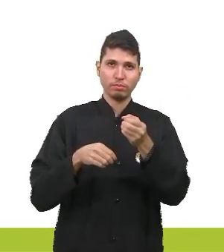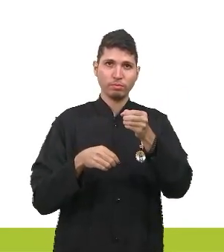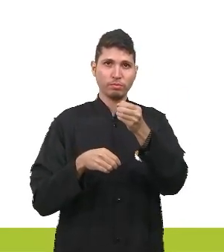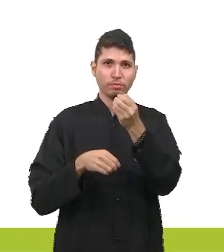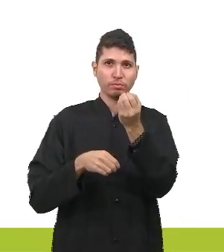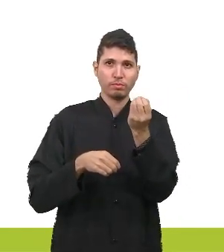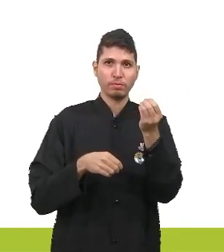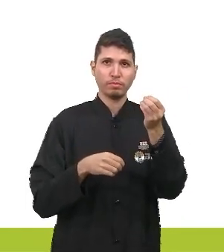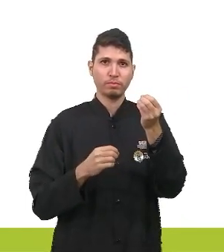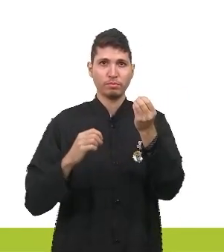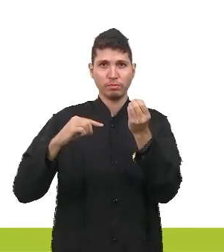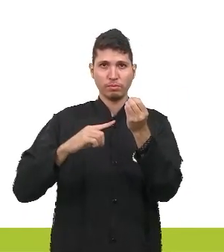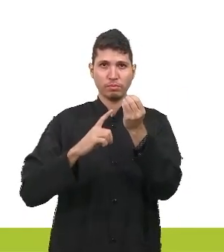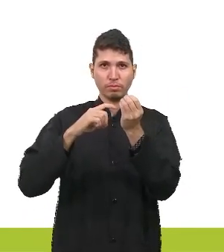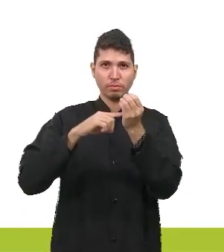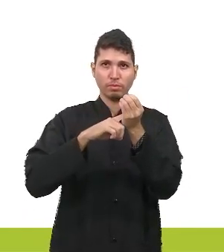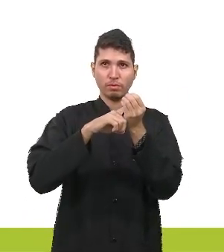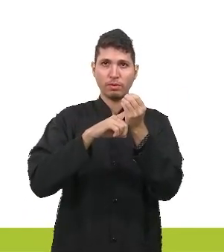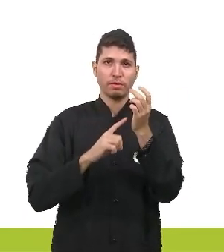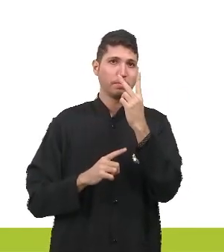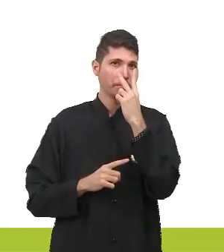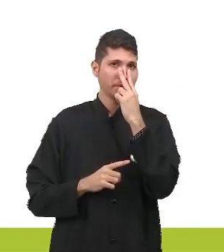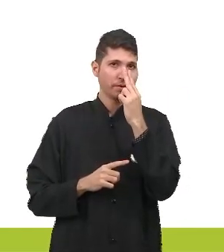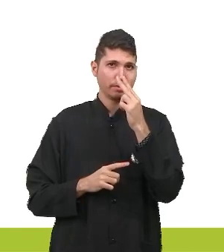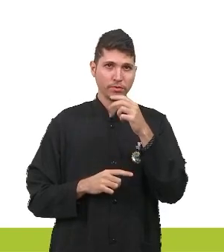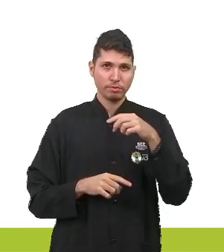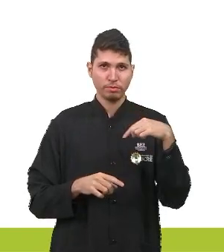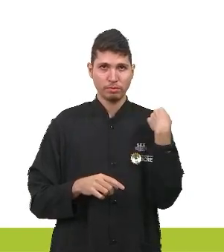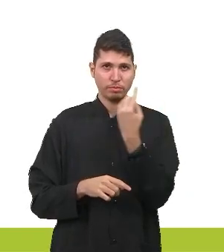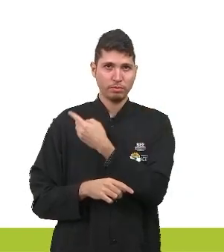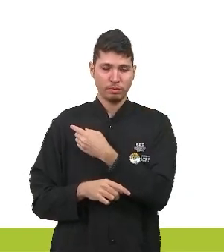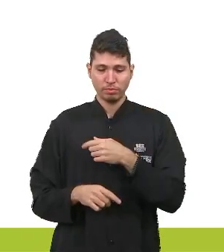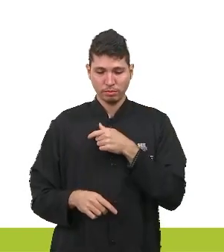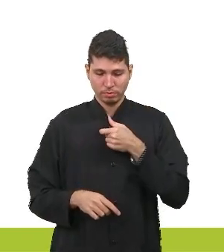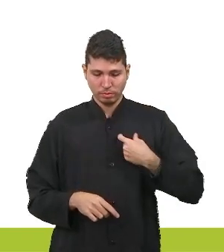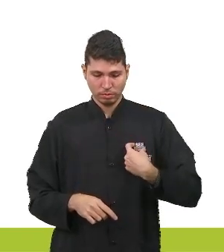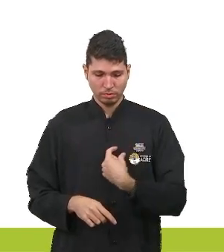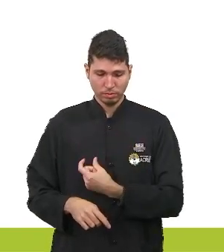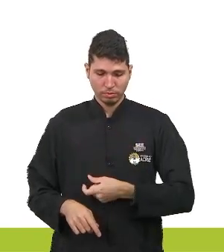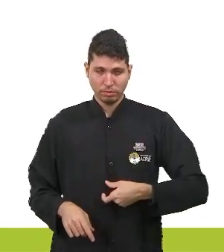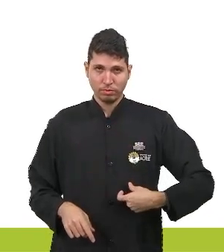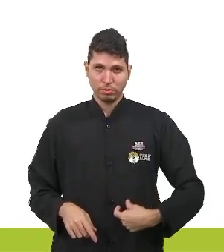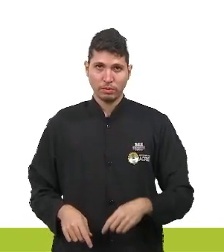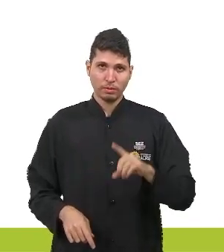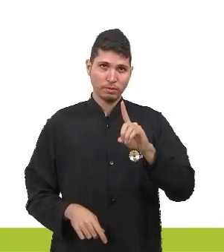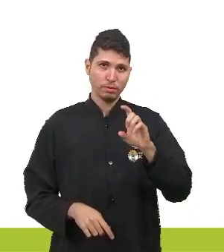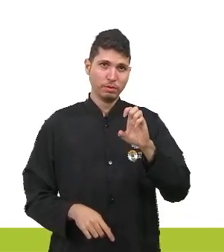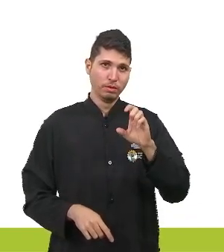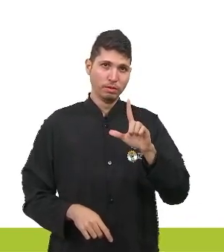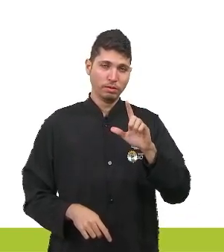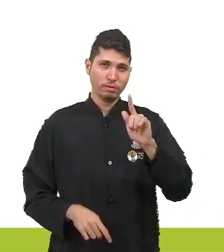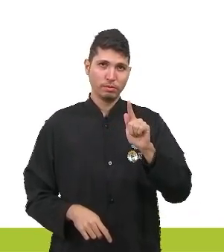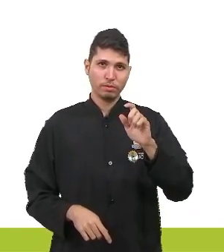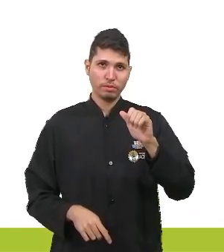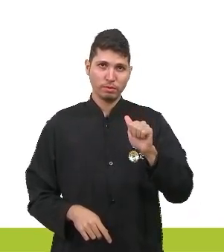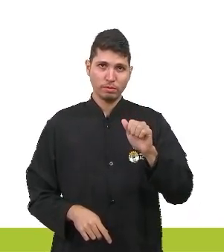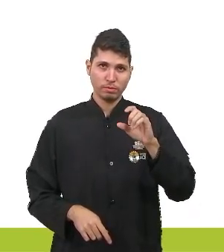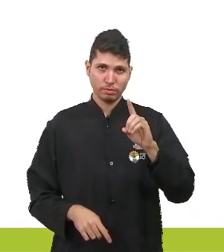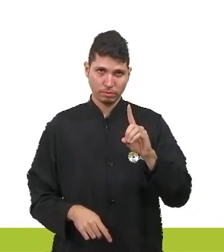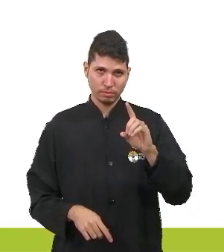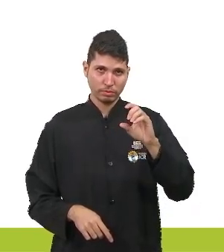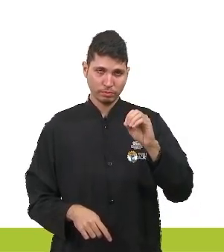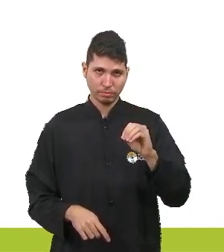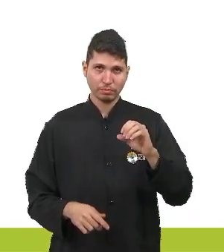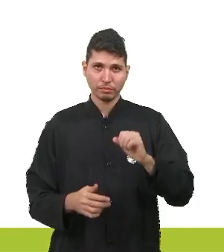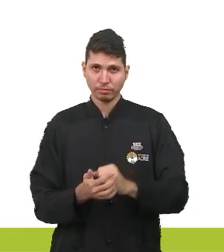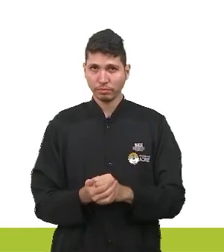o nosso intestino aqui em um determinado momento, o intestino delgado, e mais adiante parece o intestino